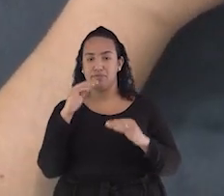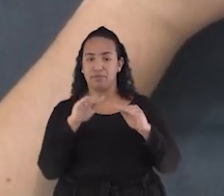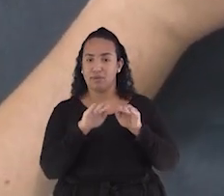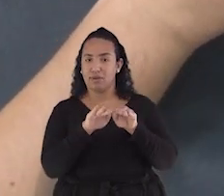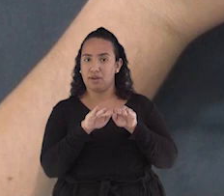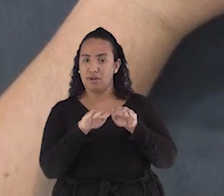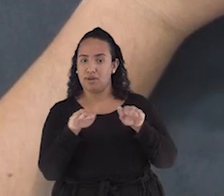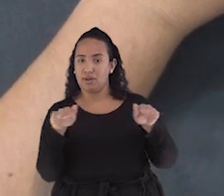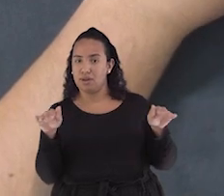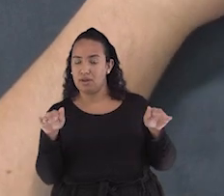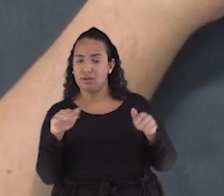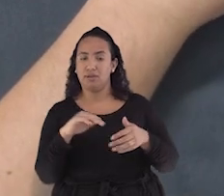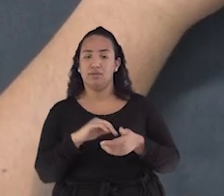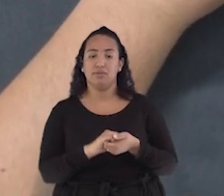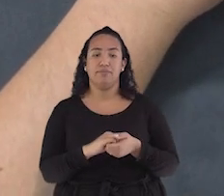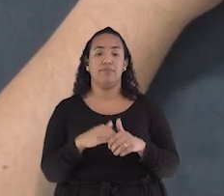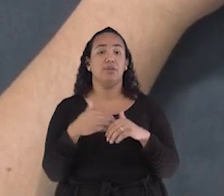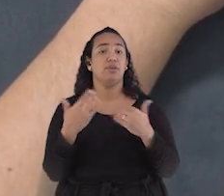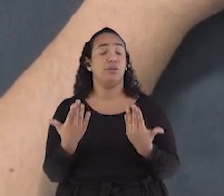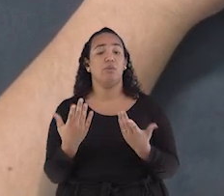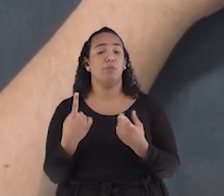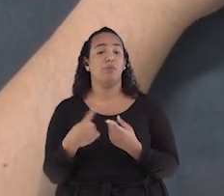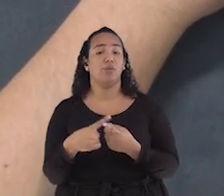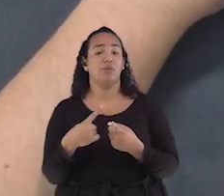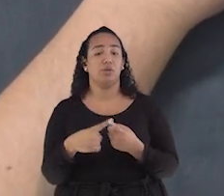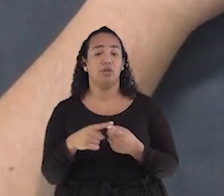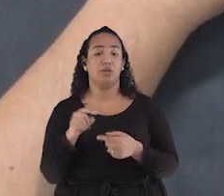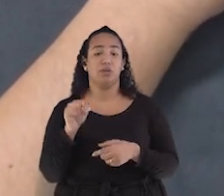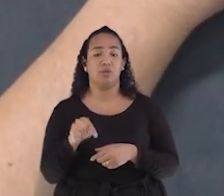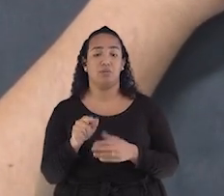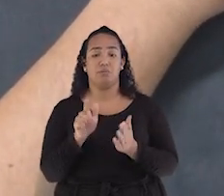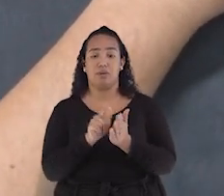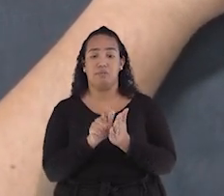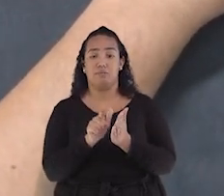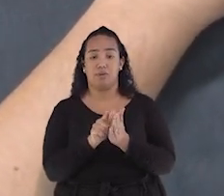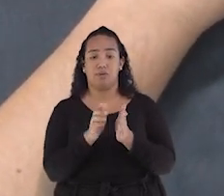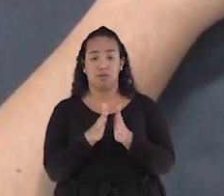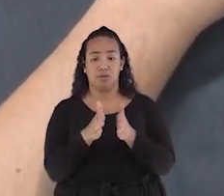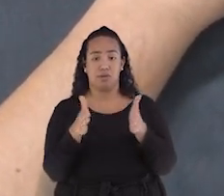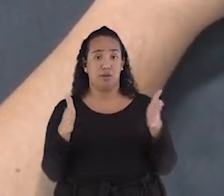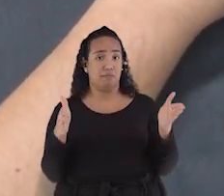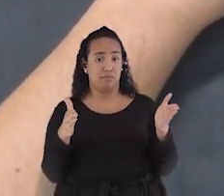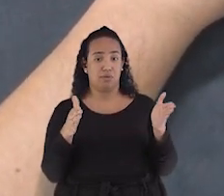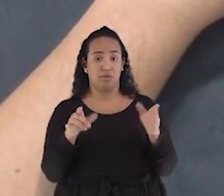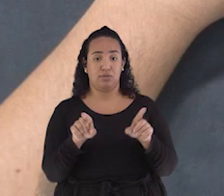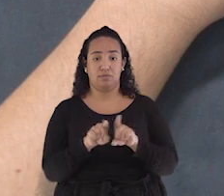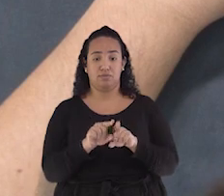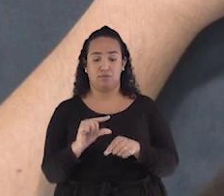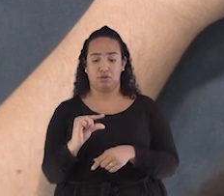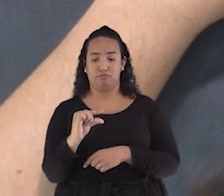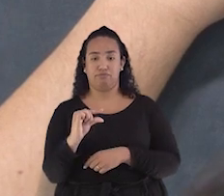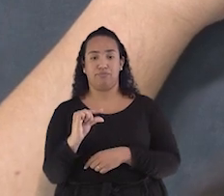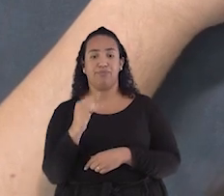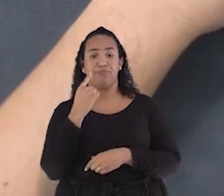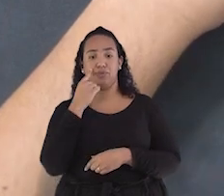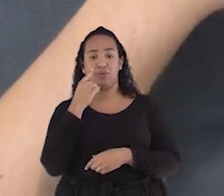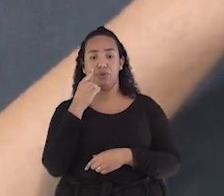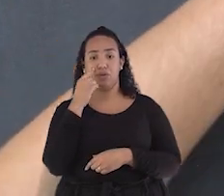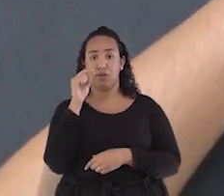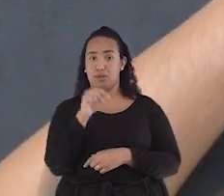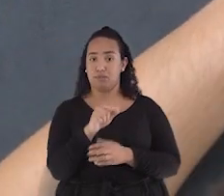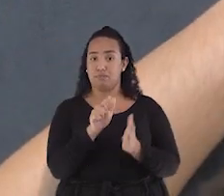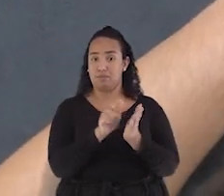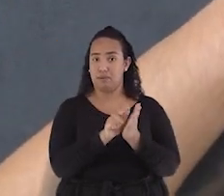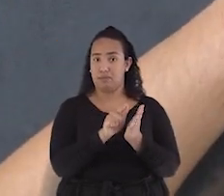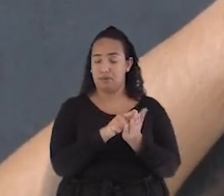trouxe? Ela ficou mais retinha. O único motivo disso é o tamanho do papelão, a grossura dele. Percebam